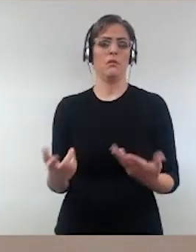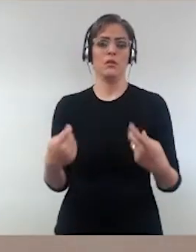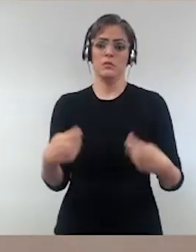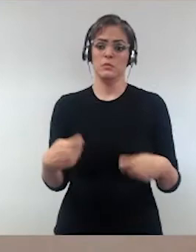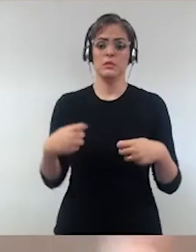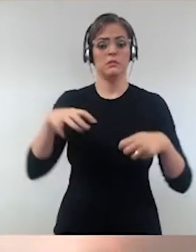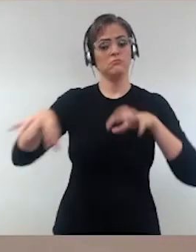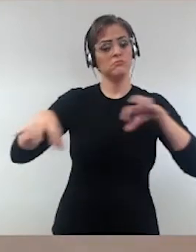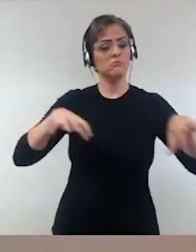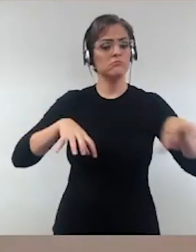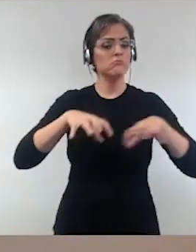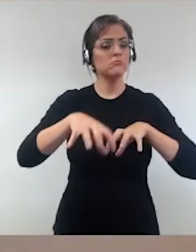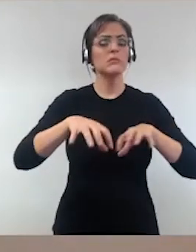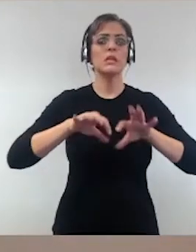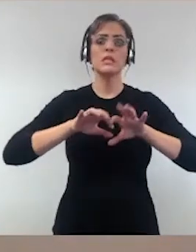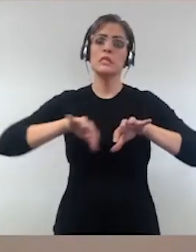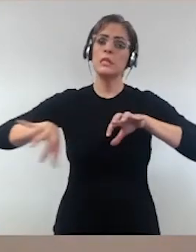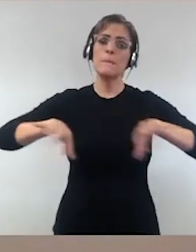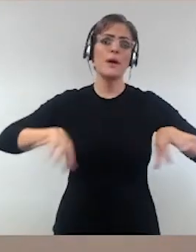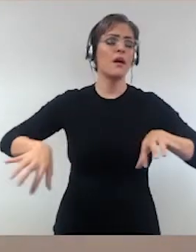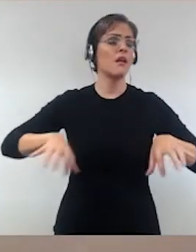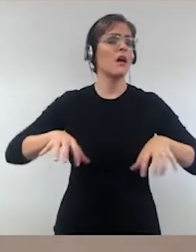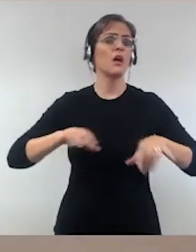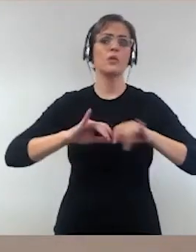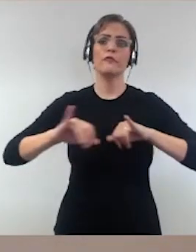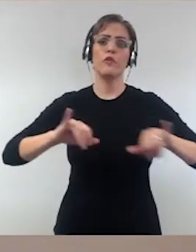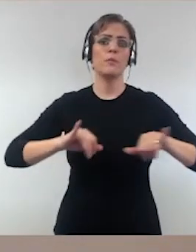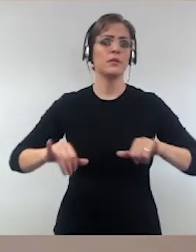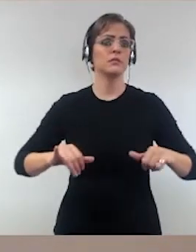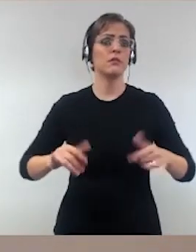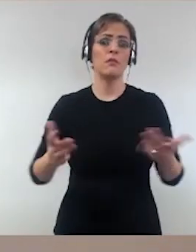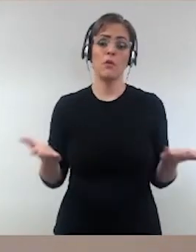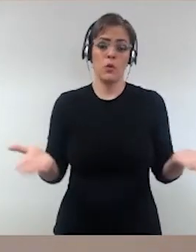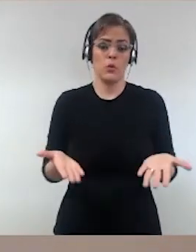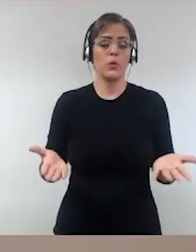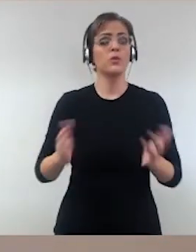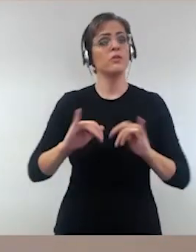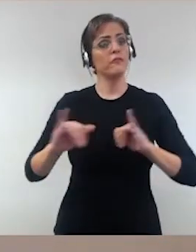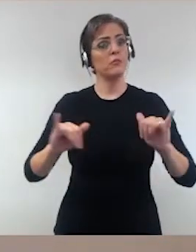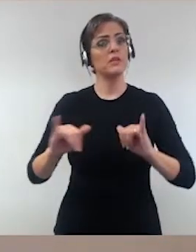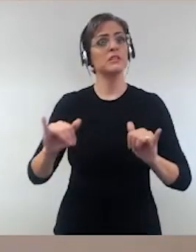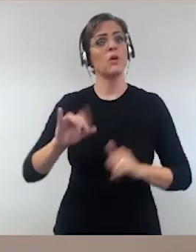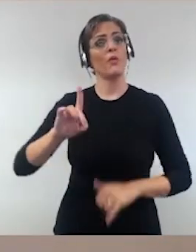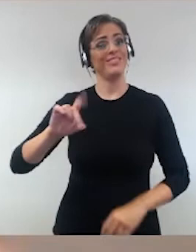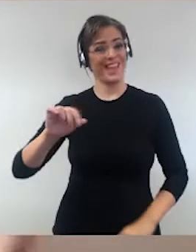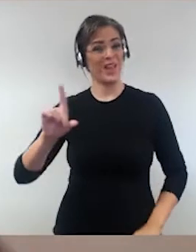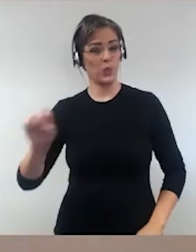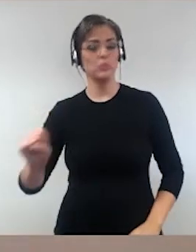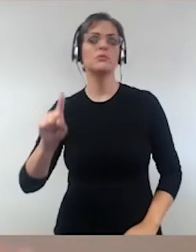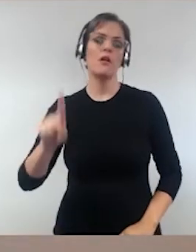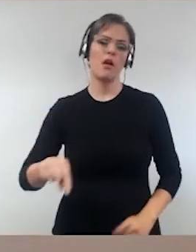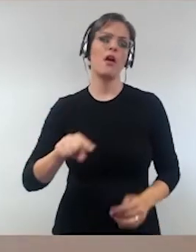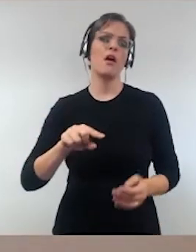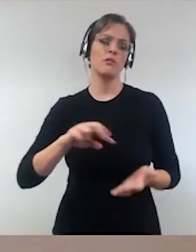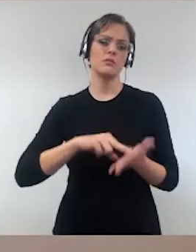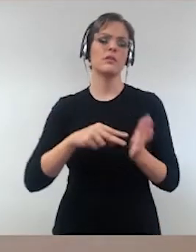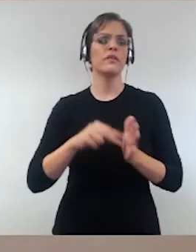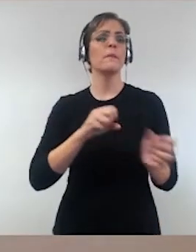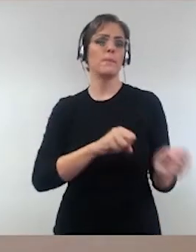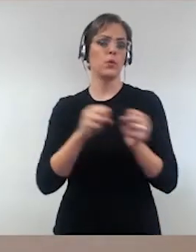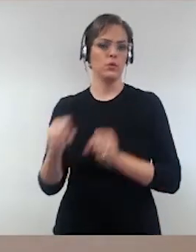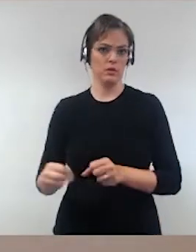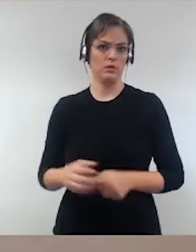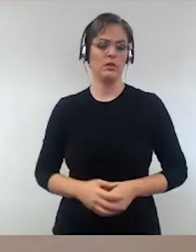informacional de poderes. Afinal, dado e informação também é poder, certo? E se as diferentes áreas da